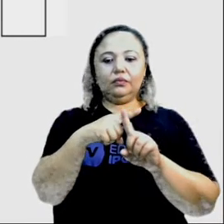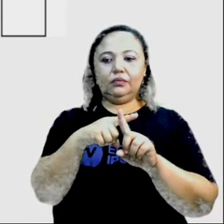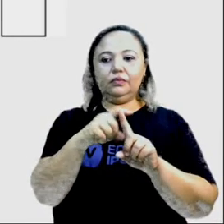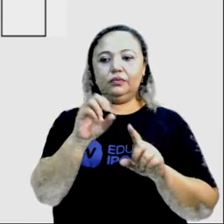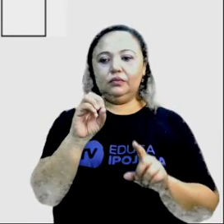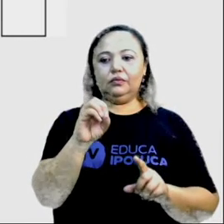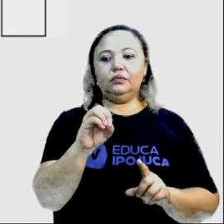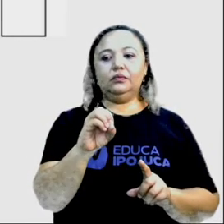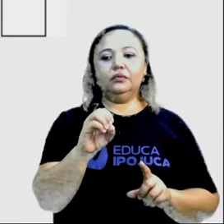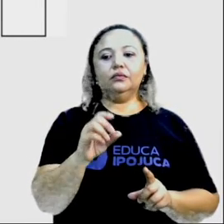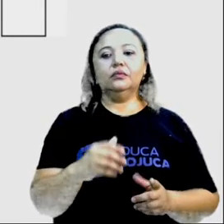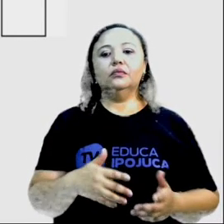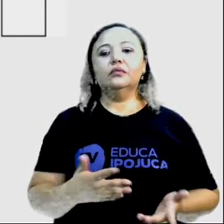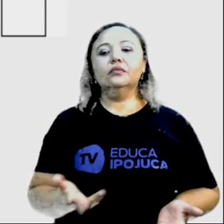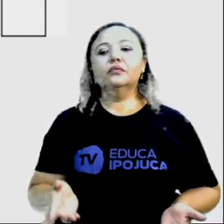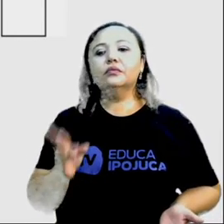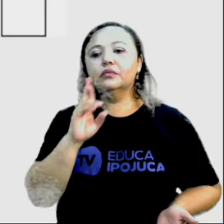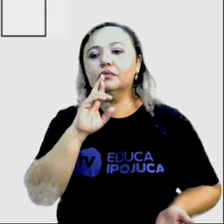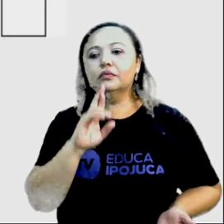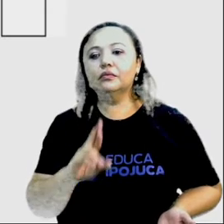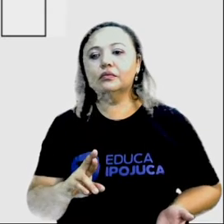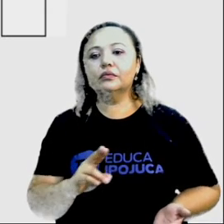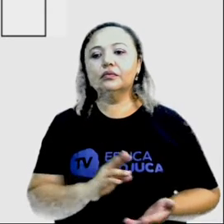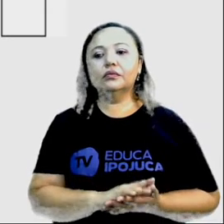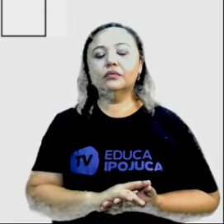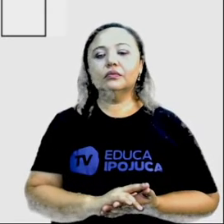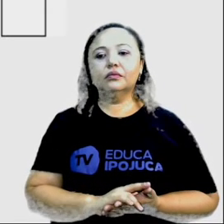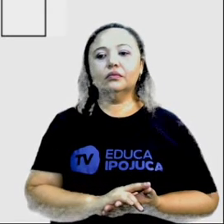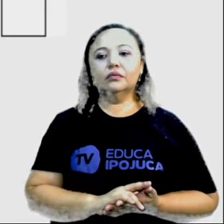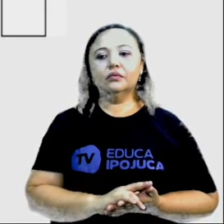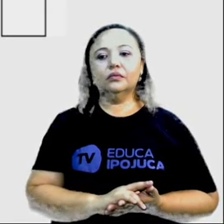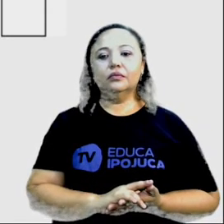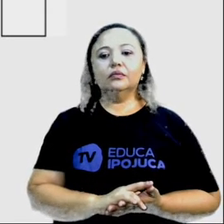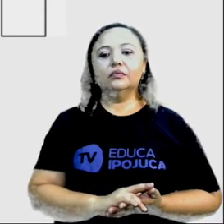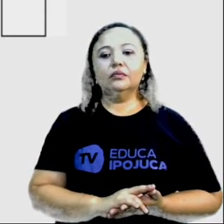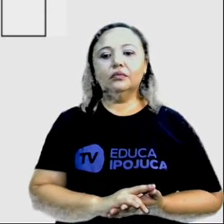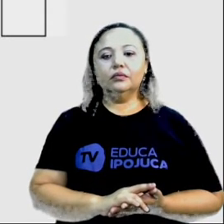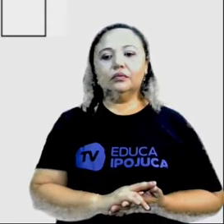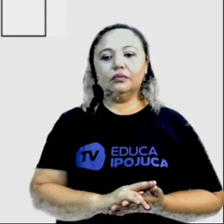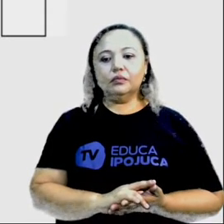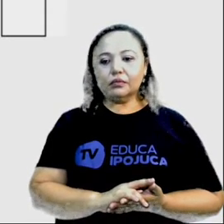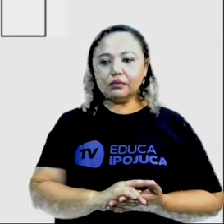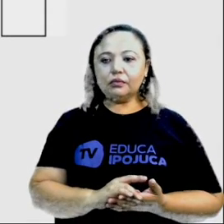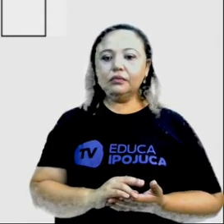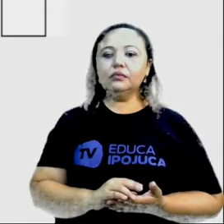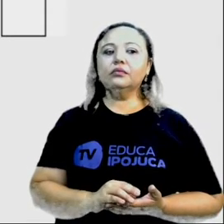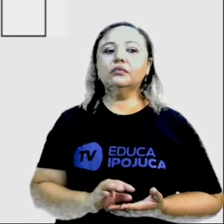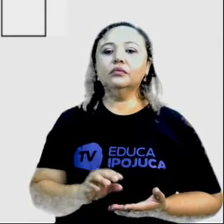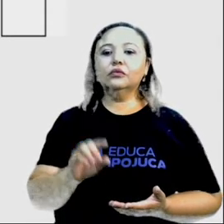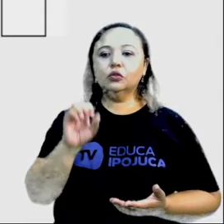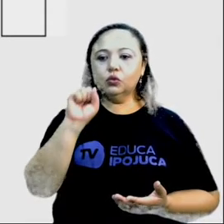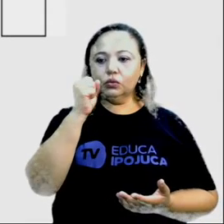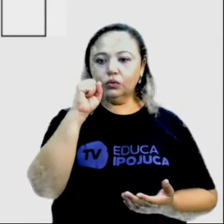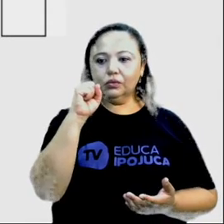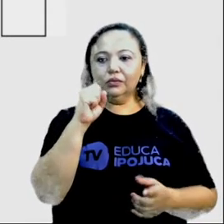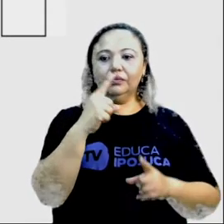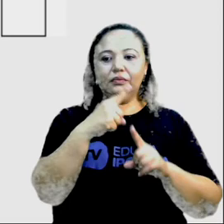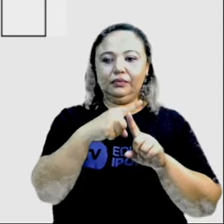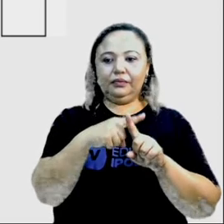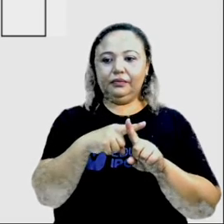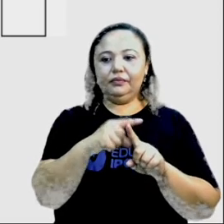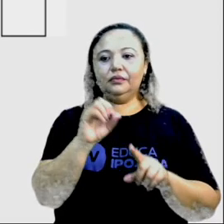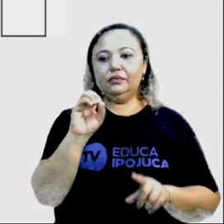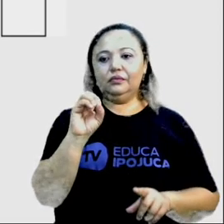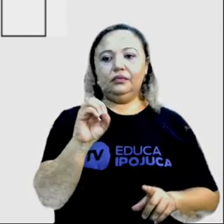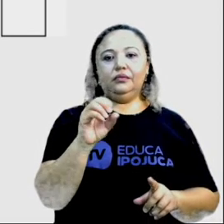0. Qual será o valor ou o total, tá, da soma entre 8